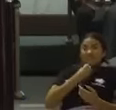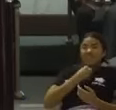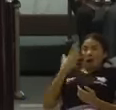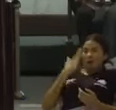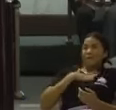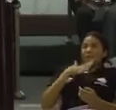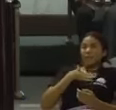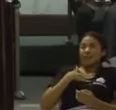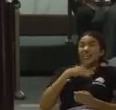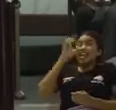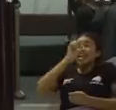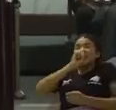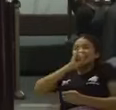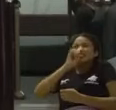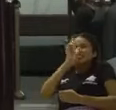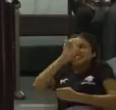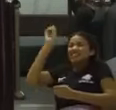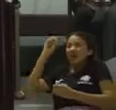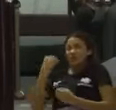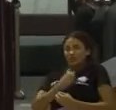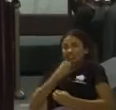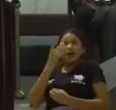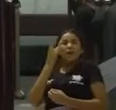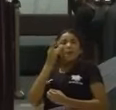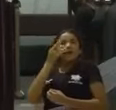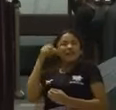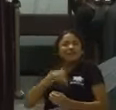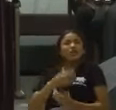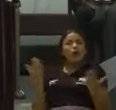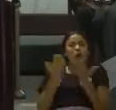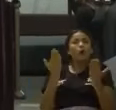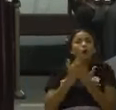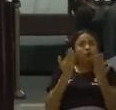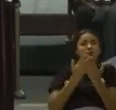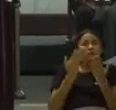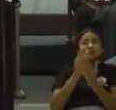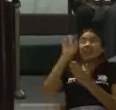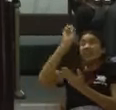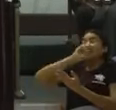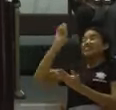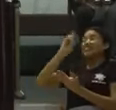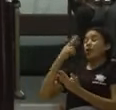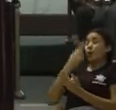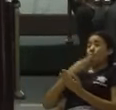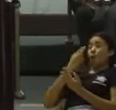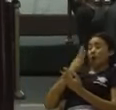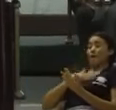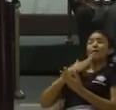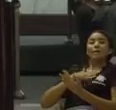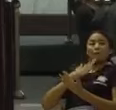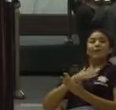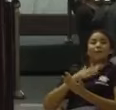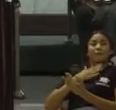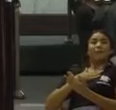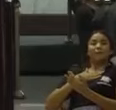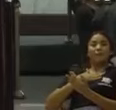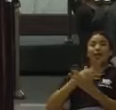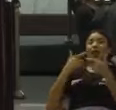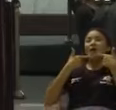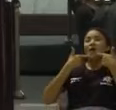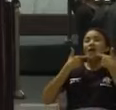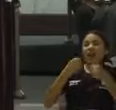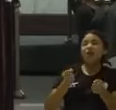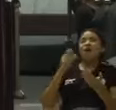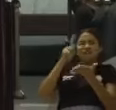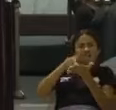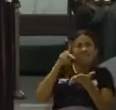habita nesta casa, e se Deus está usando meus lábios, e a palavra dele na minha boca é a